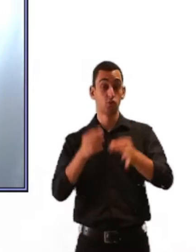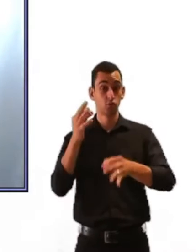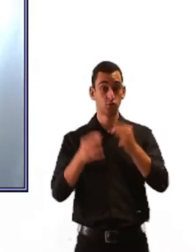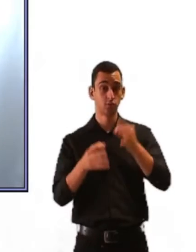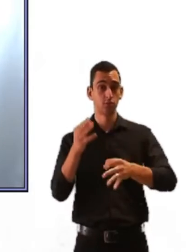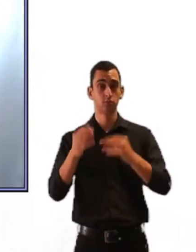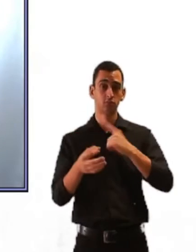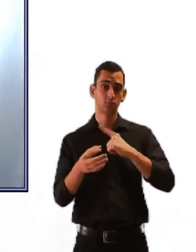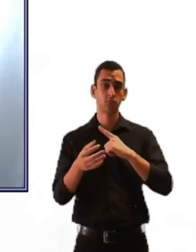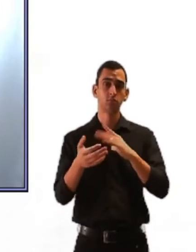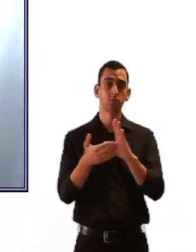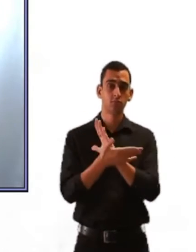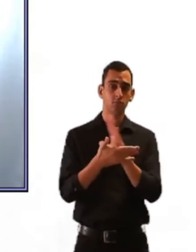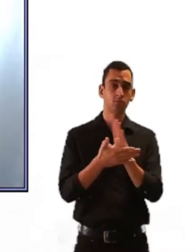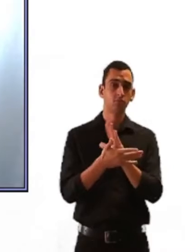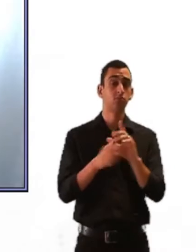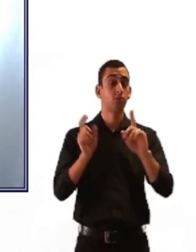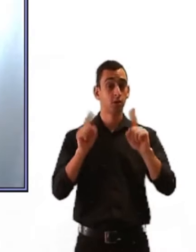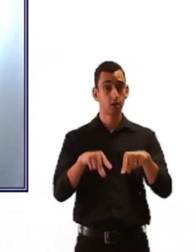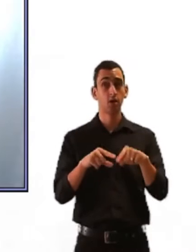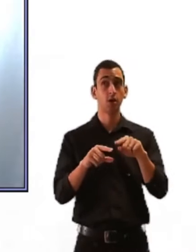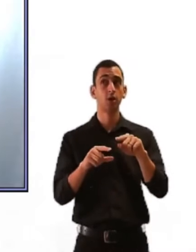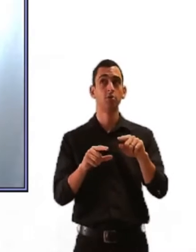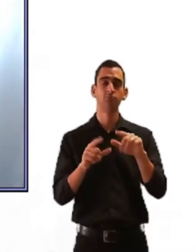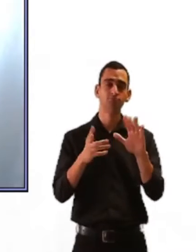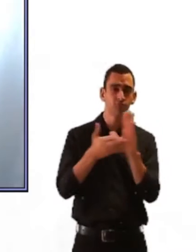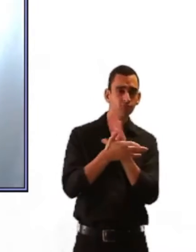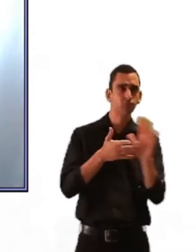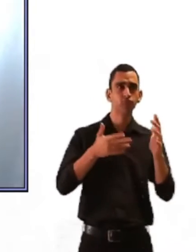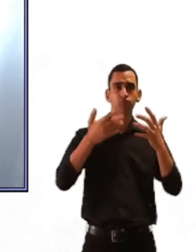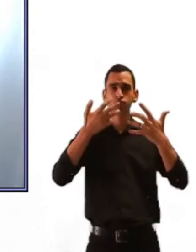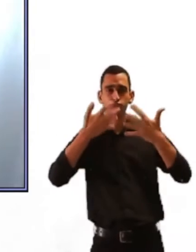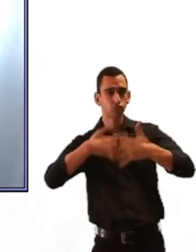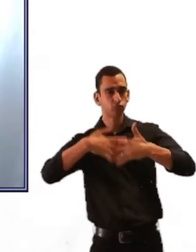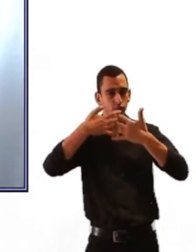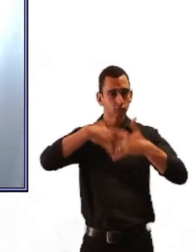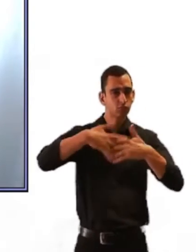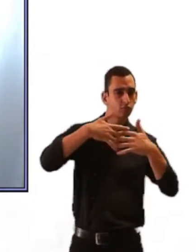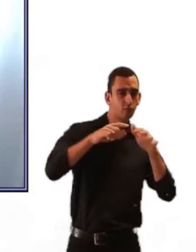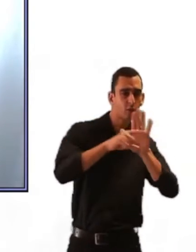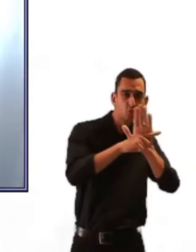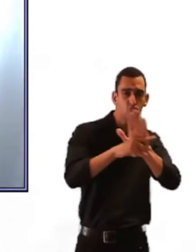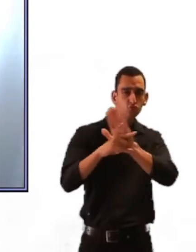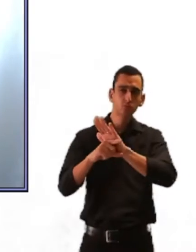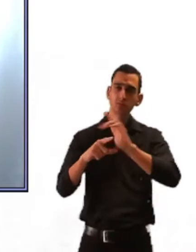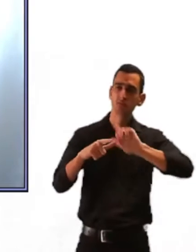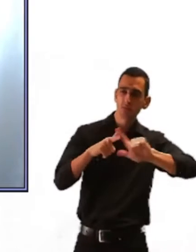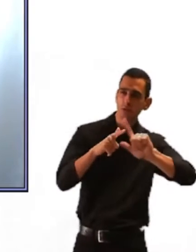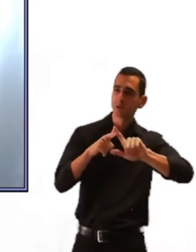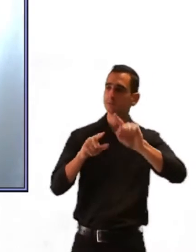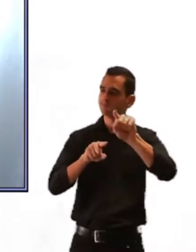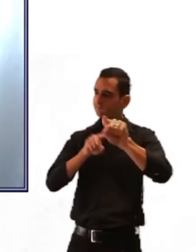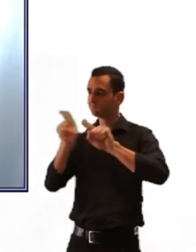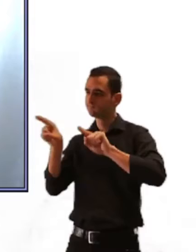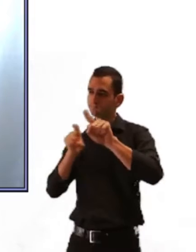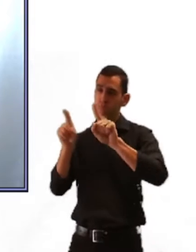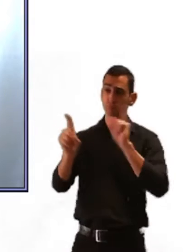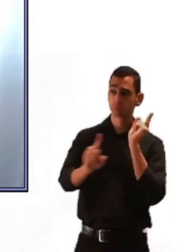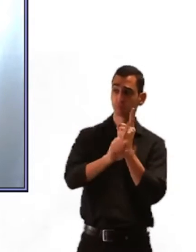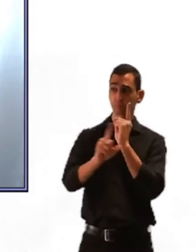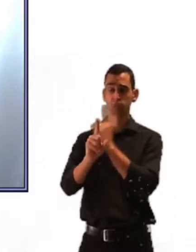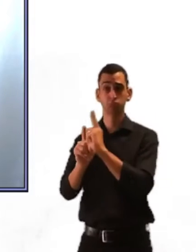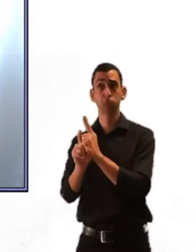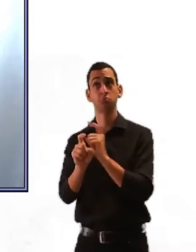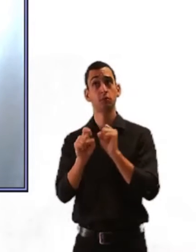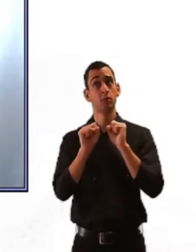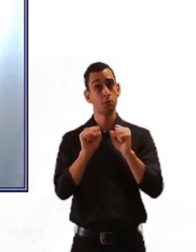mentais. Atalhos mentais que o juiz utiliza para chegar à solução do problema. Pode ser uma